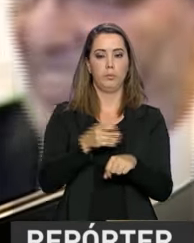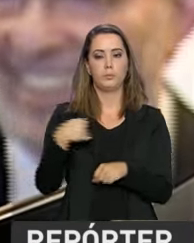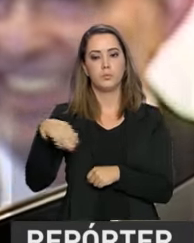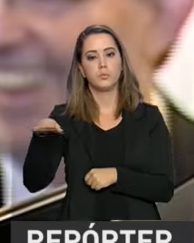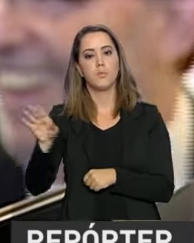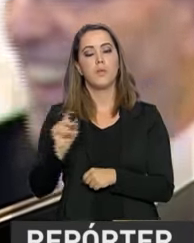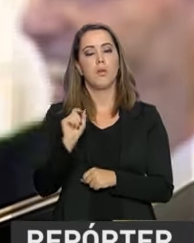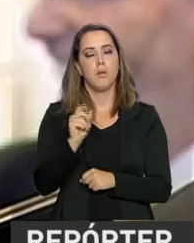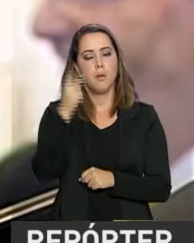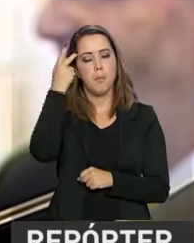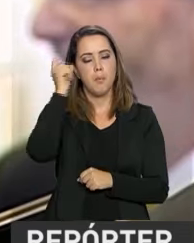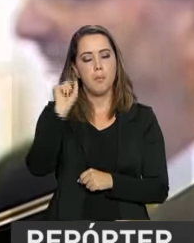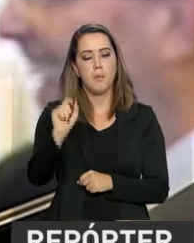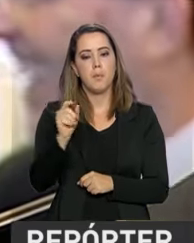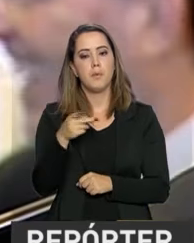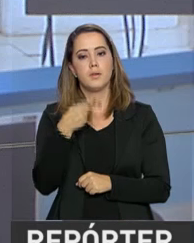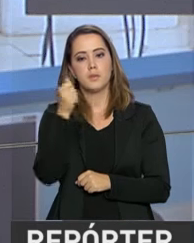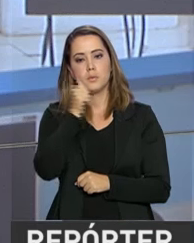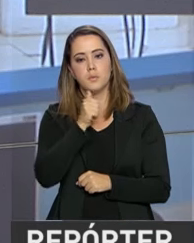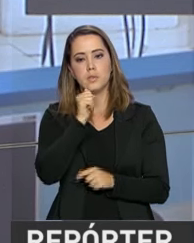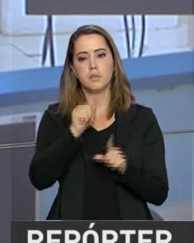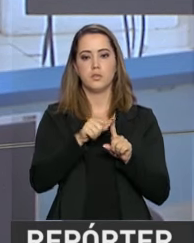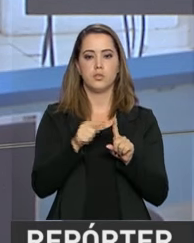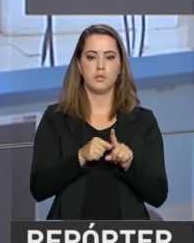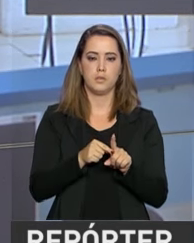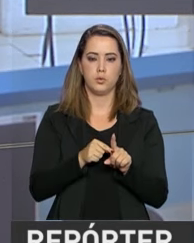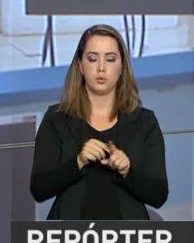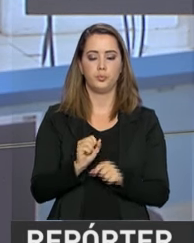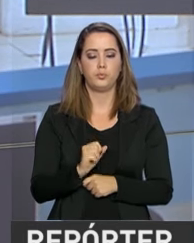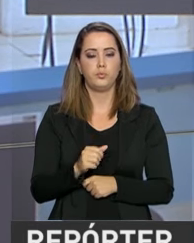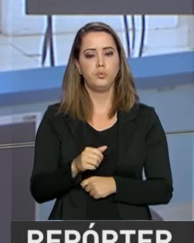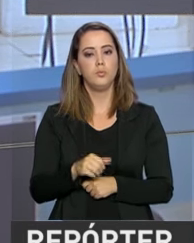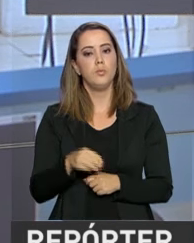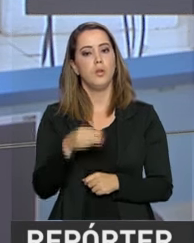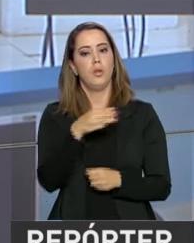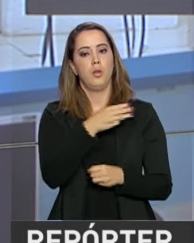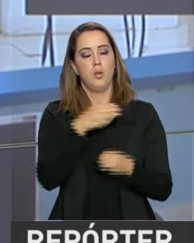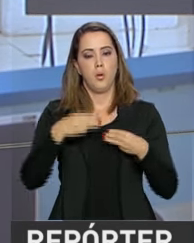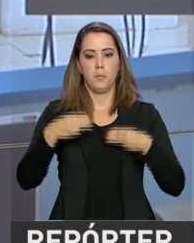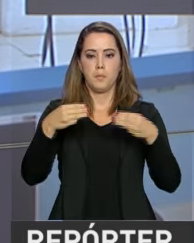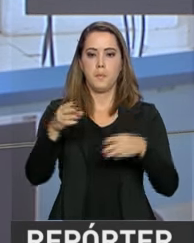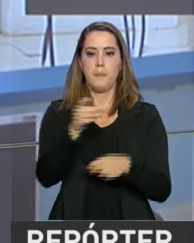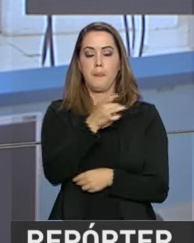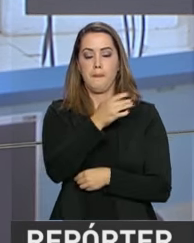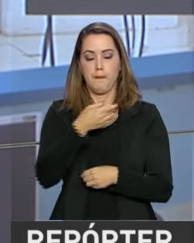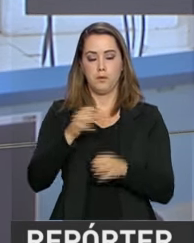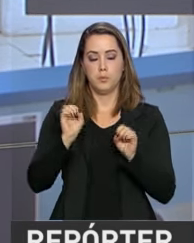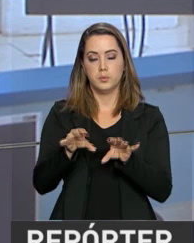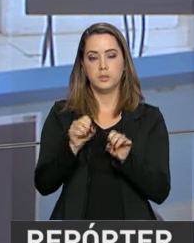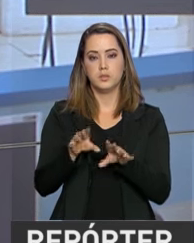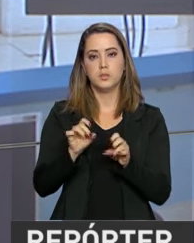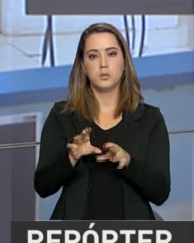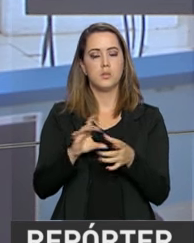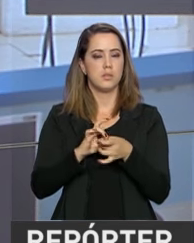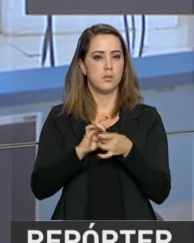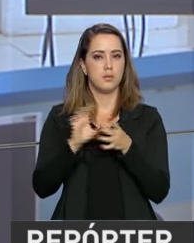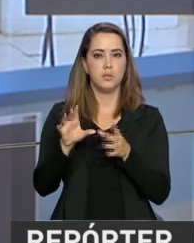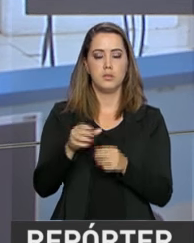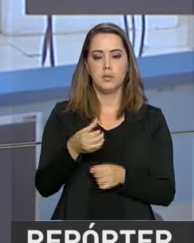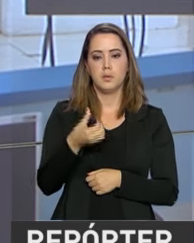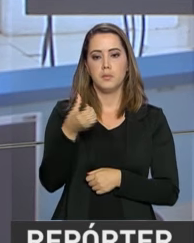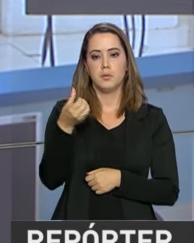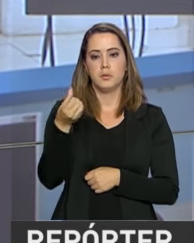risco e especialmente para os gestantes. E o Ministério da Educação liberou R96 milhões deais para os